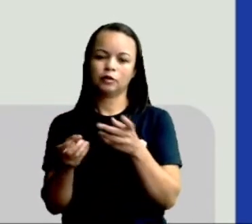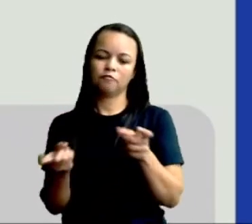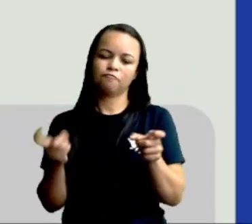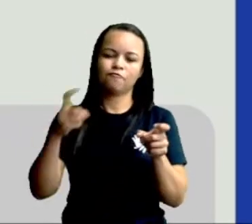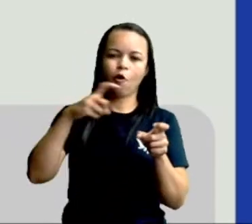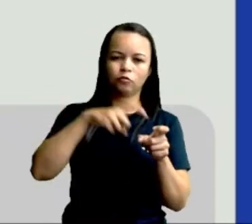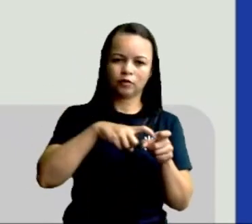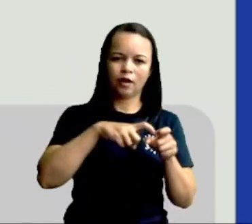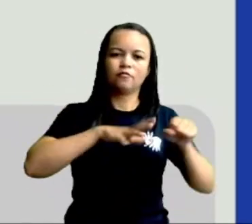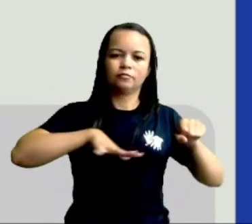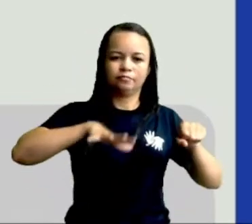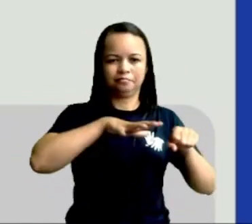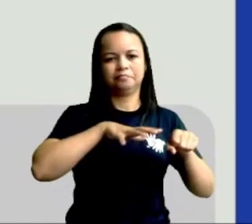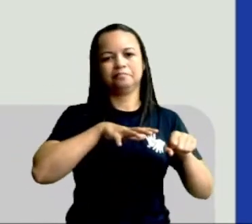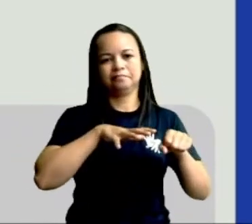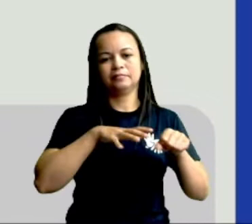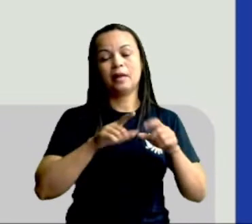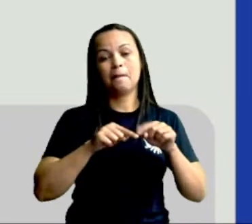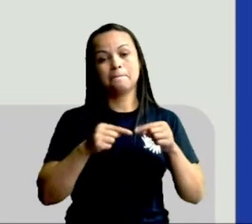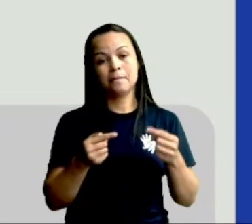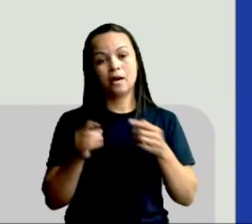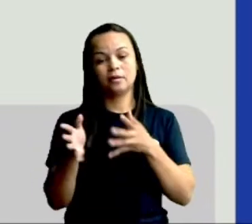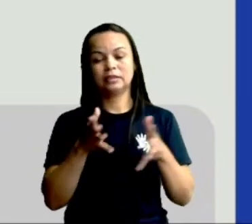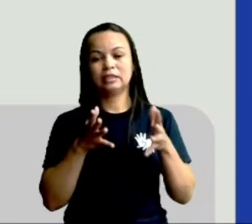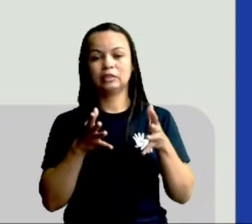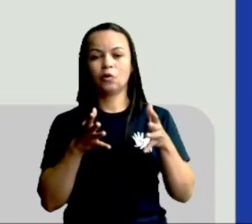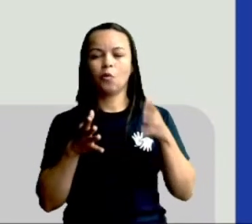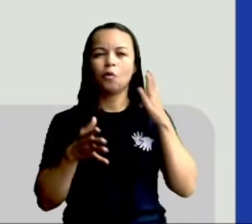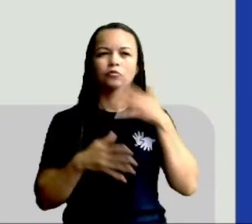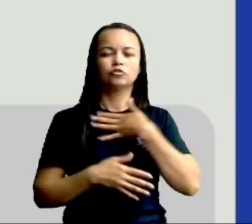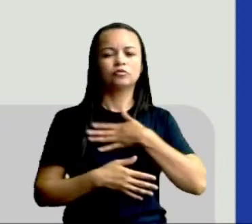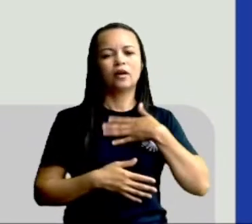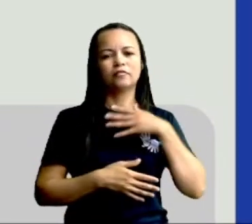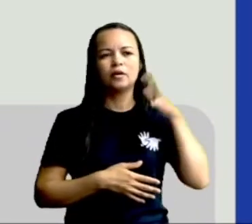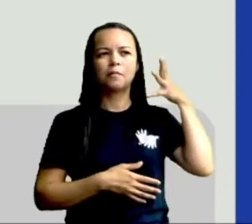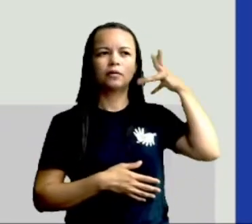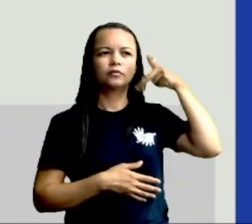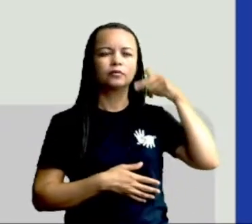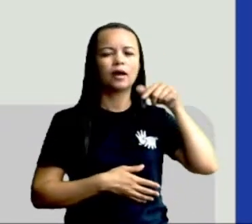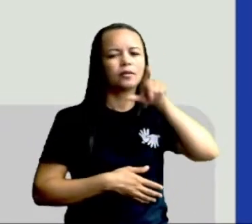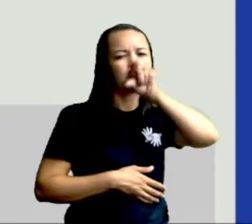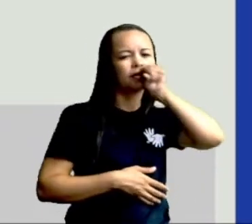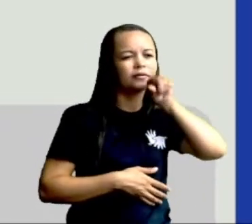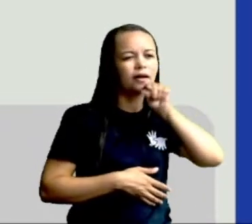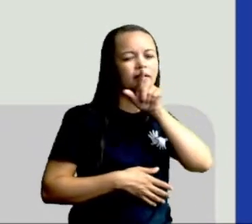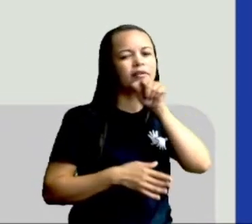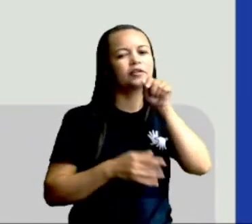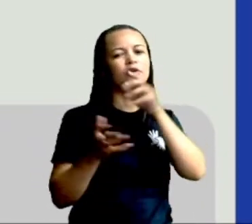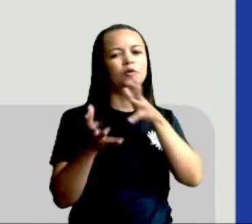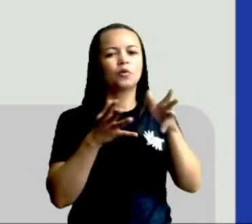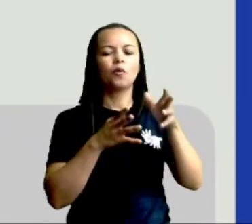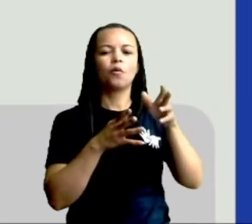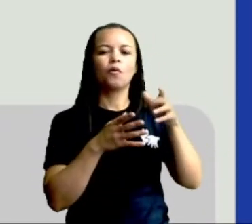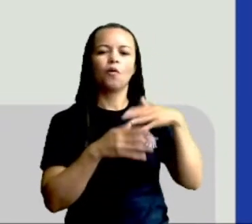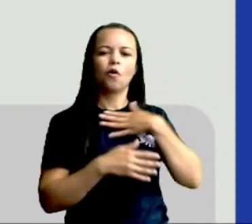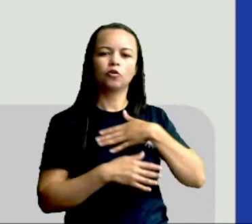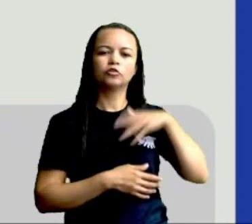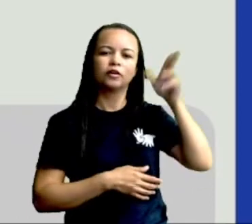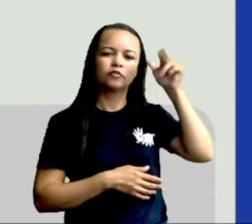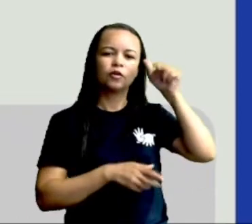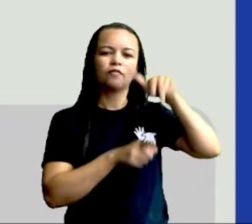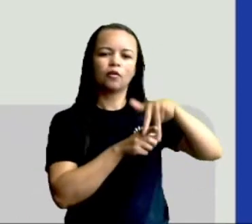ele voltava para o Sertão porque no sertão ele gostava de ver a madrugada de ver a passarada ele gostava de galopar